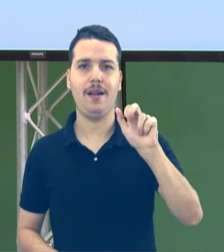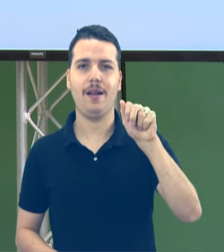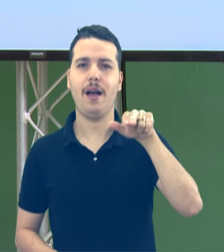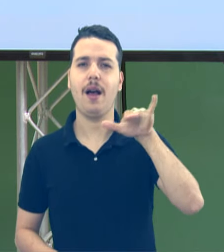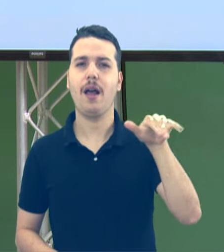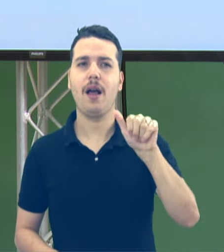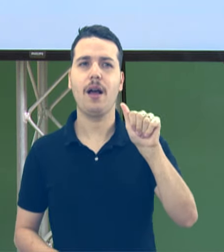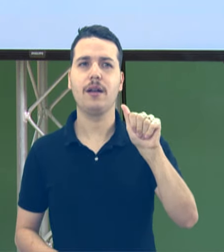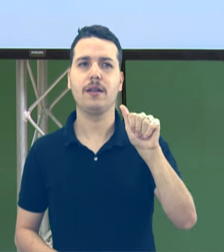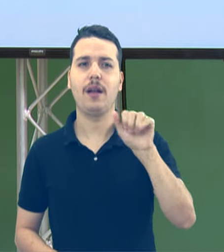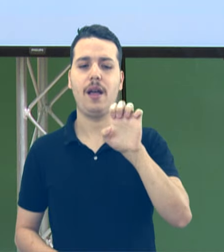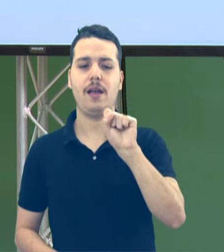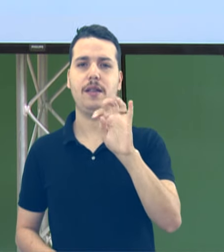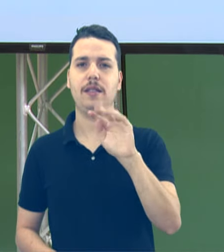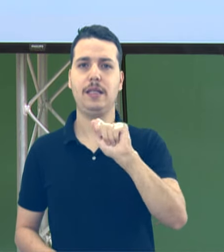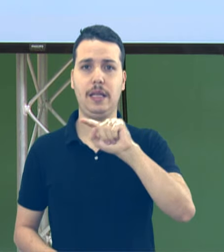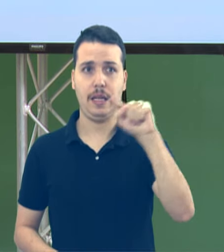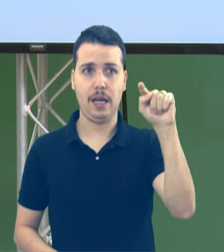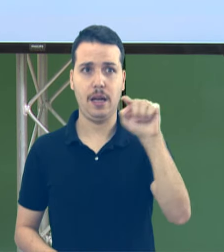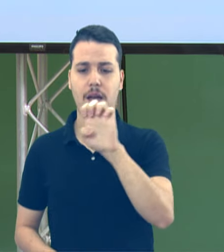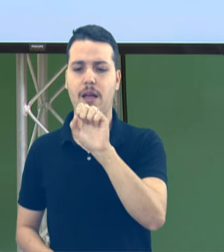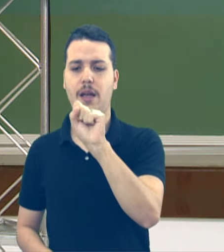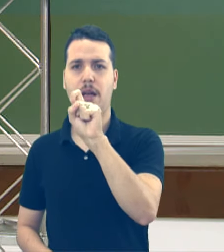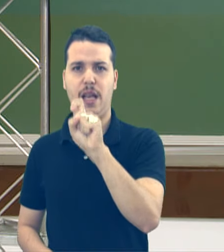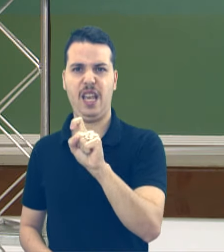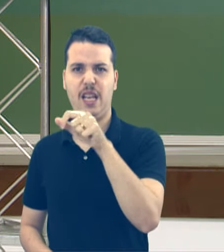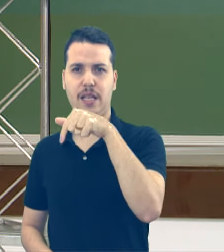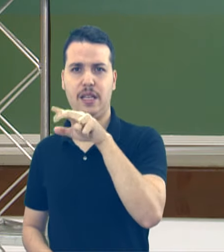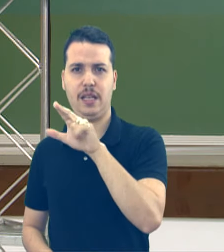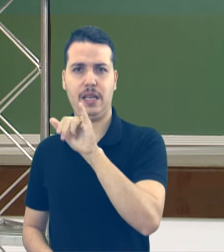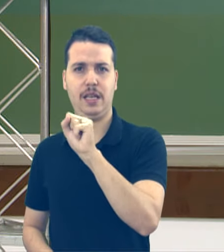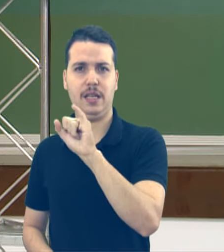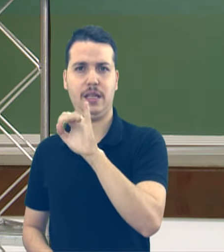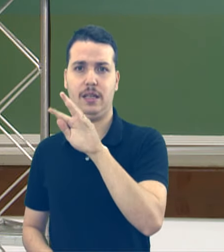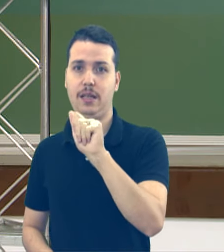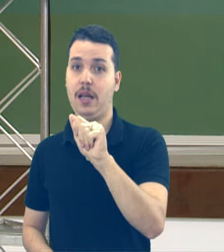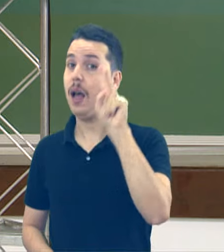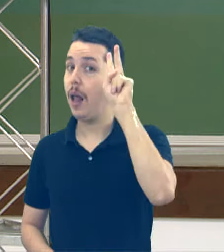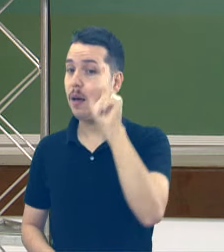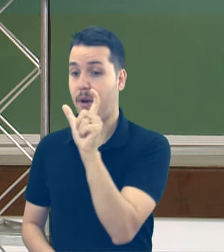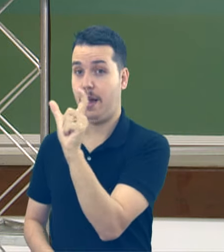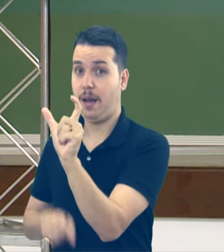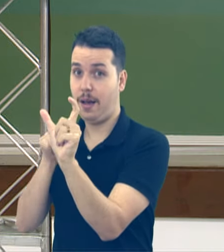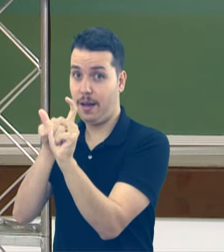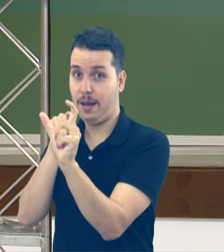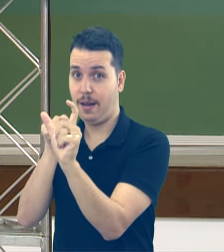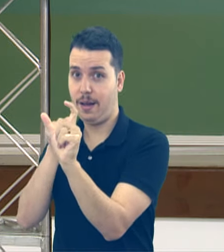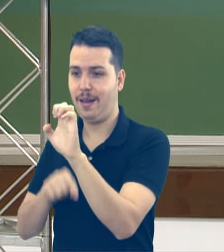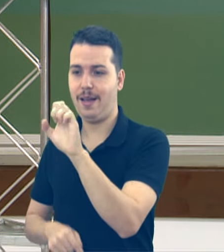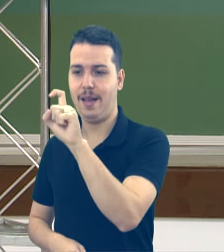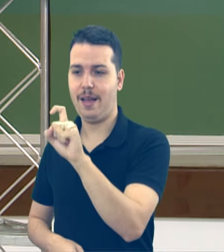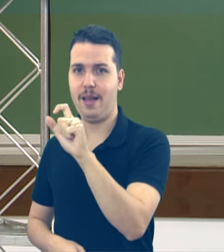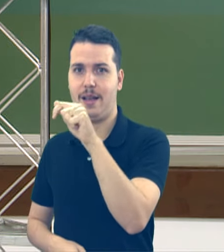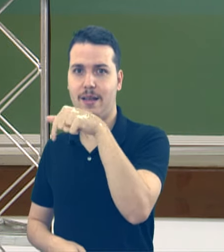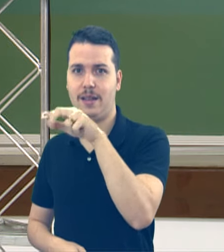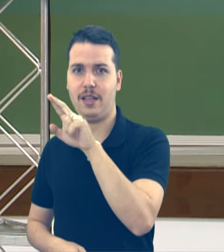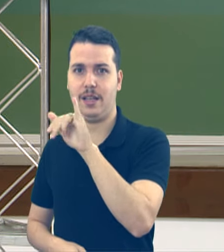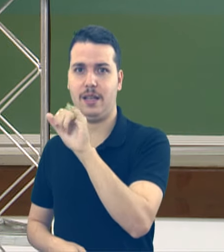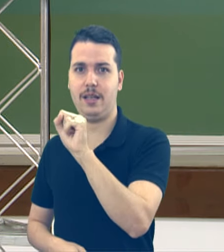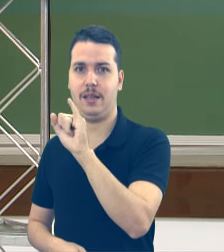seria esquisito? Estranho, não, né? Lembrem que em espanhol a palavra esquisita é